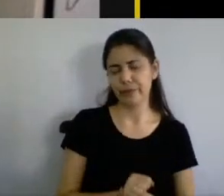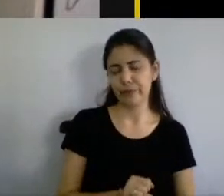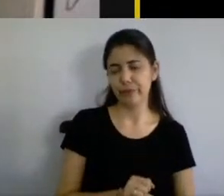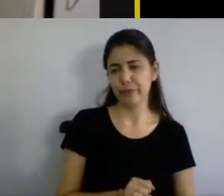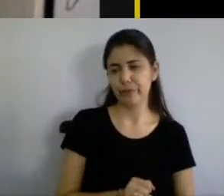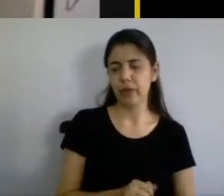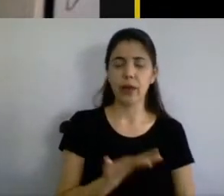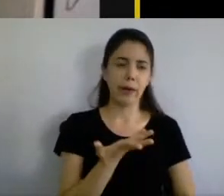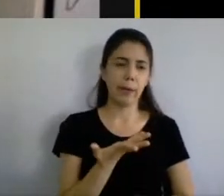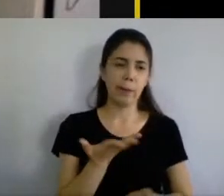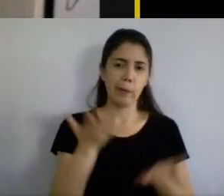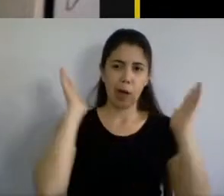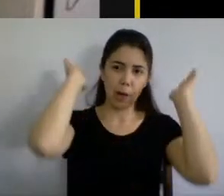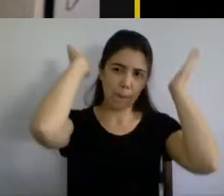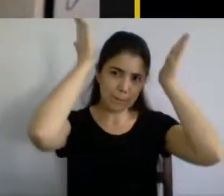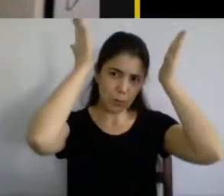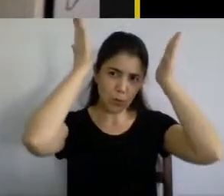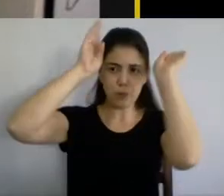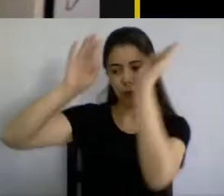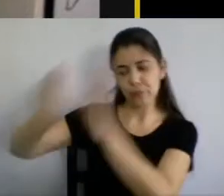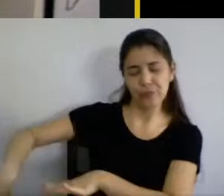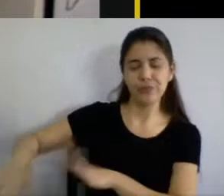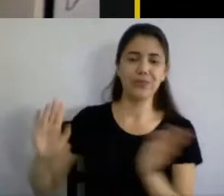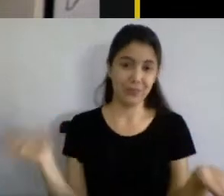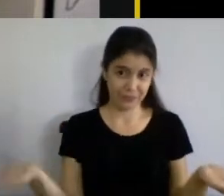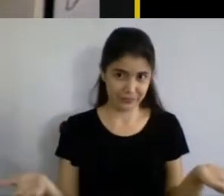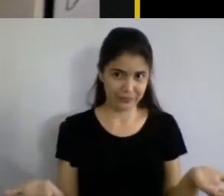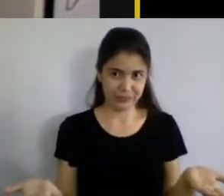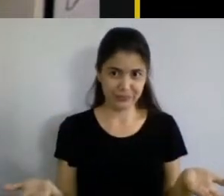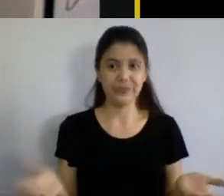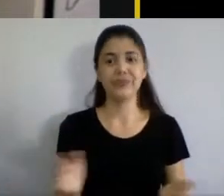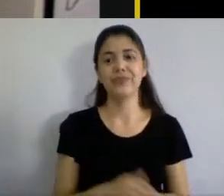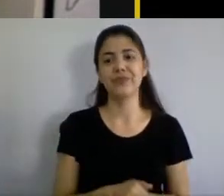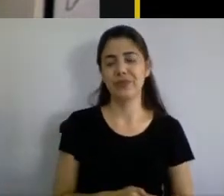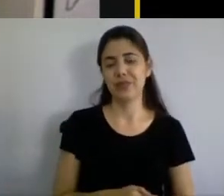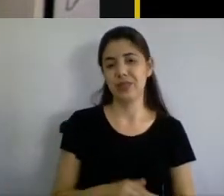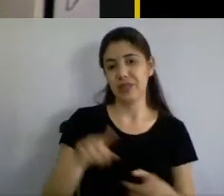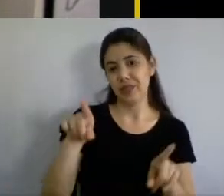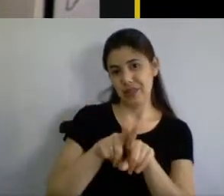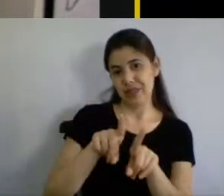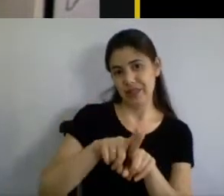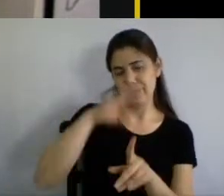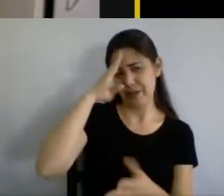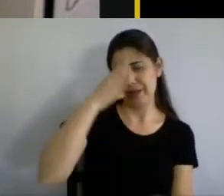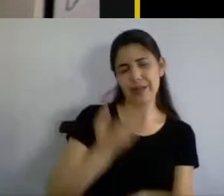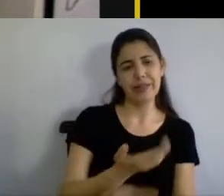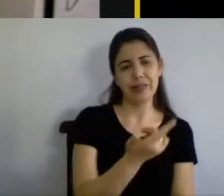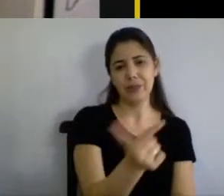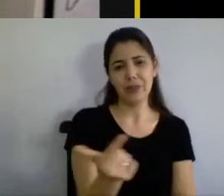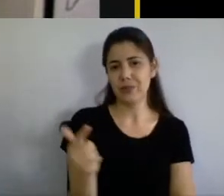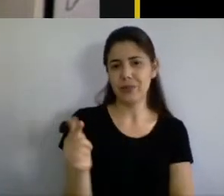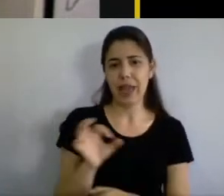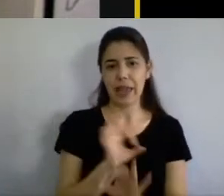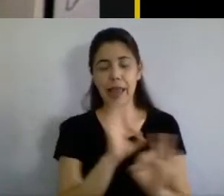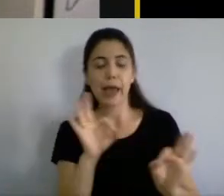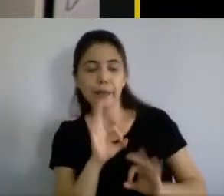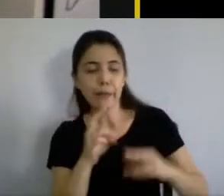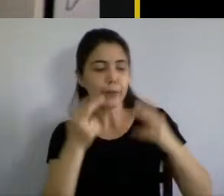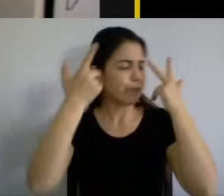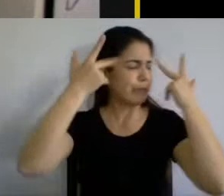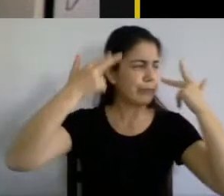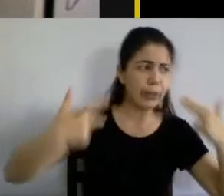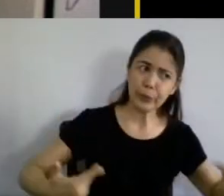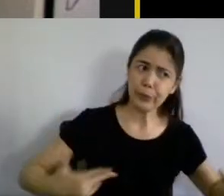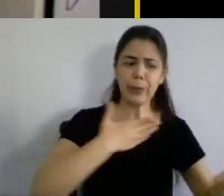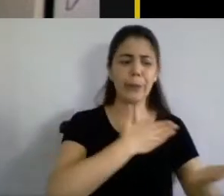ser asno, e para acreditar que não há natureza, que nada é natural, que tudo é artifício, e que